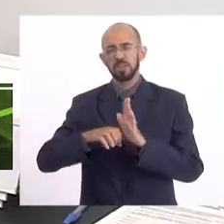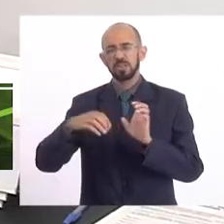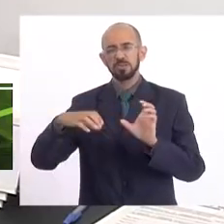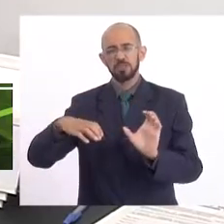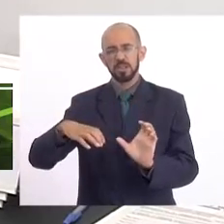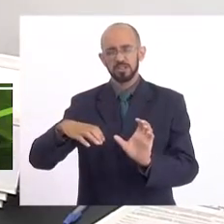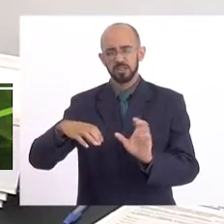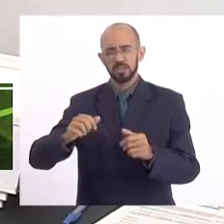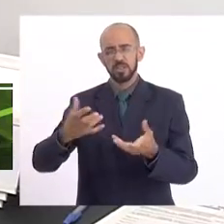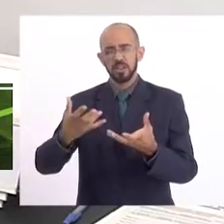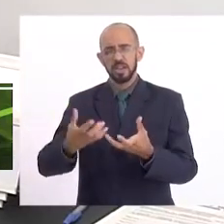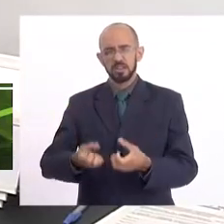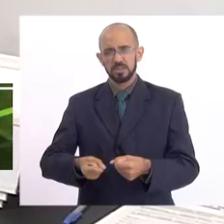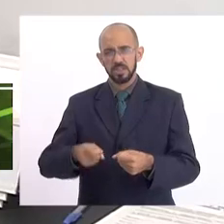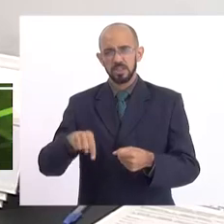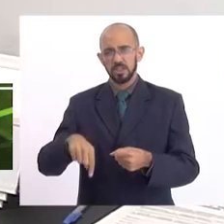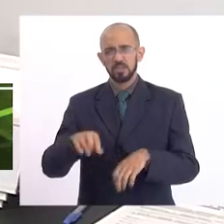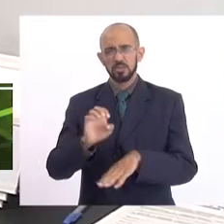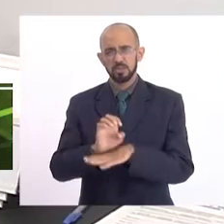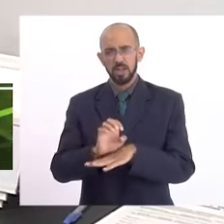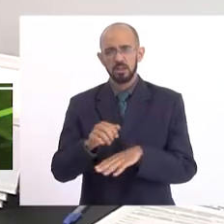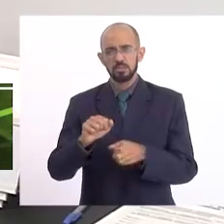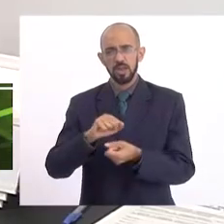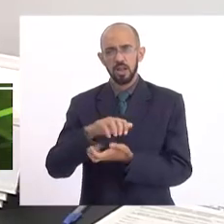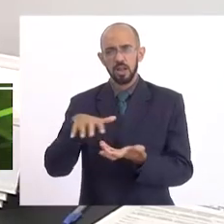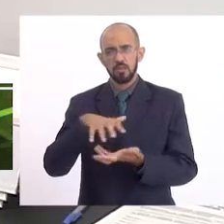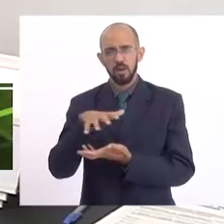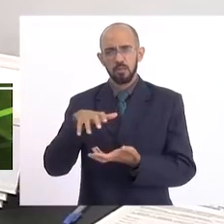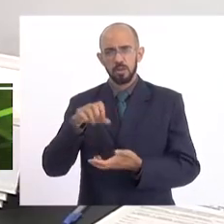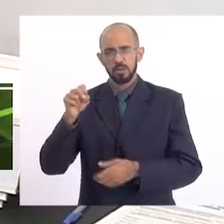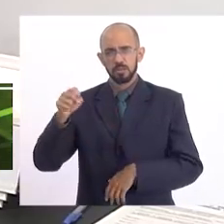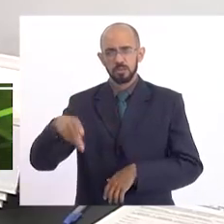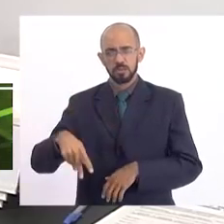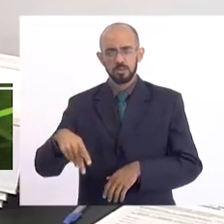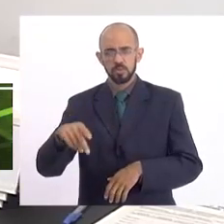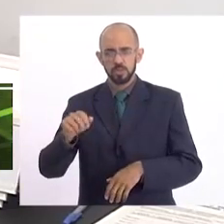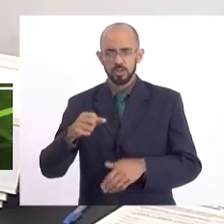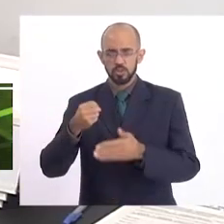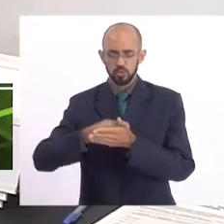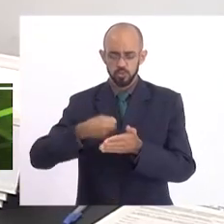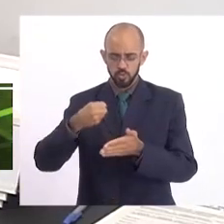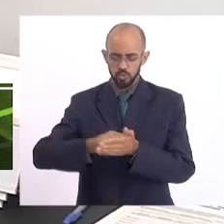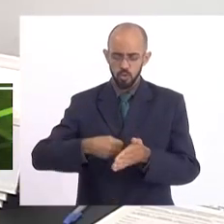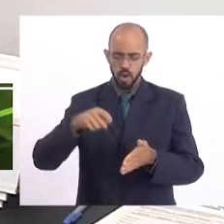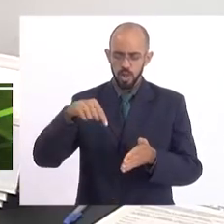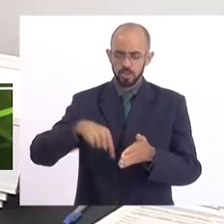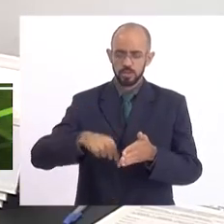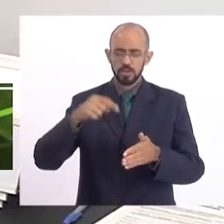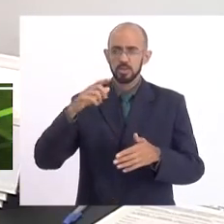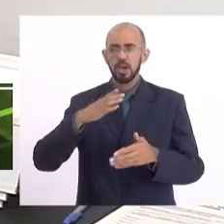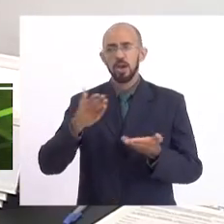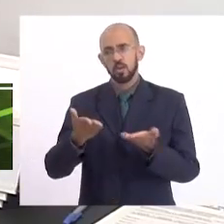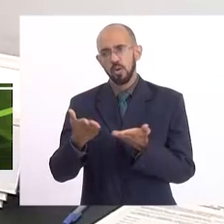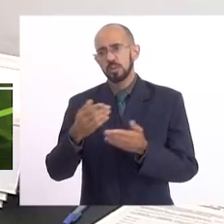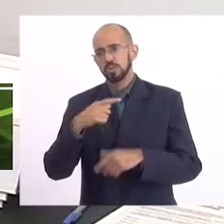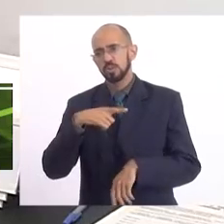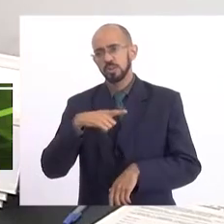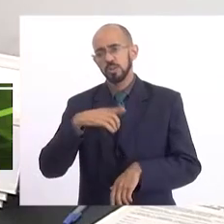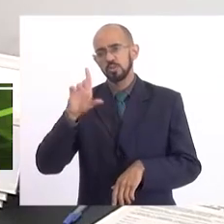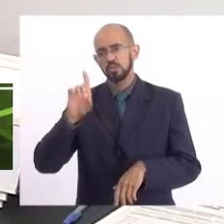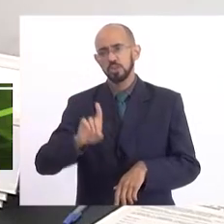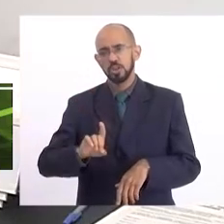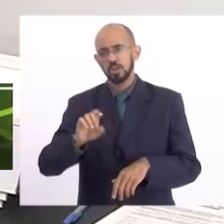agora aqui no Estado pela reforma da Previdência. E aí a gente fez essa luta aqui, né? E agora a gente tem o direito à aposentadoria